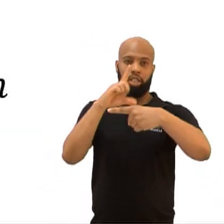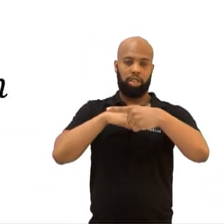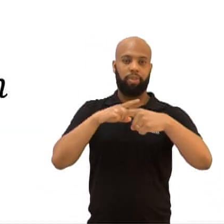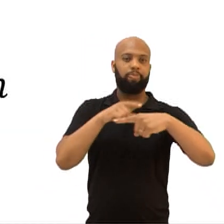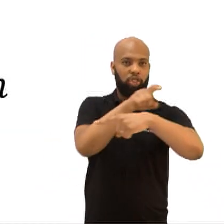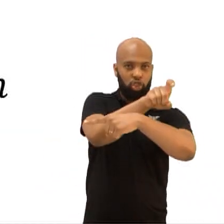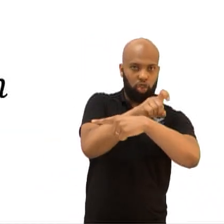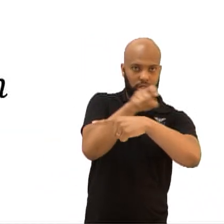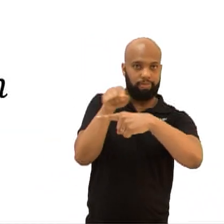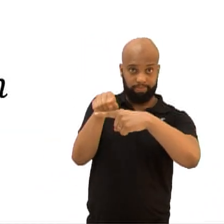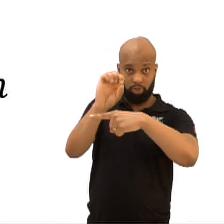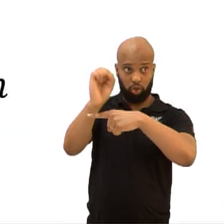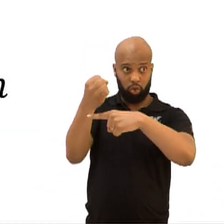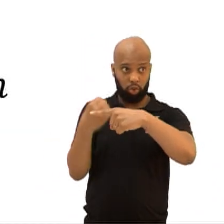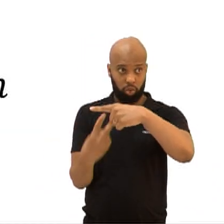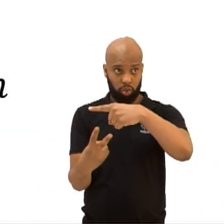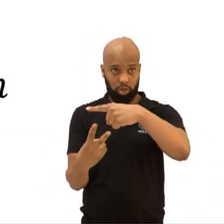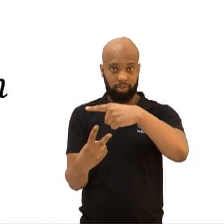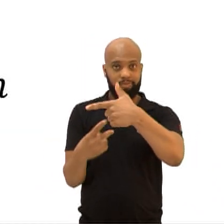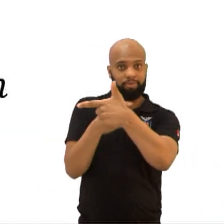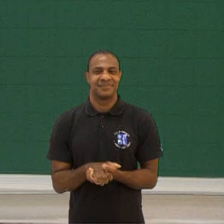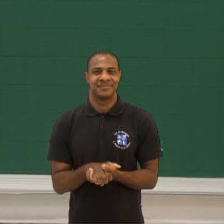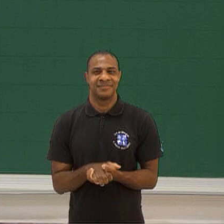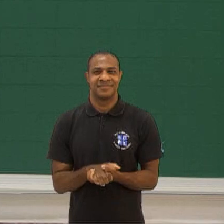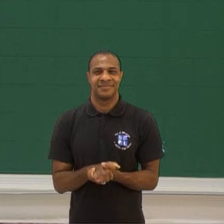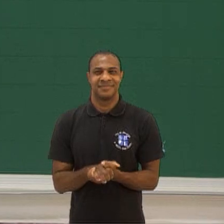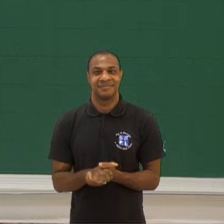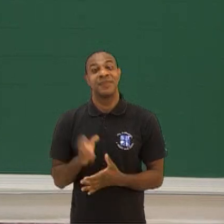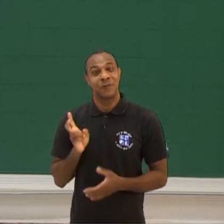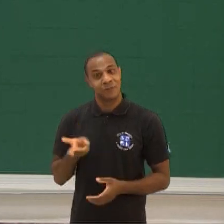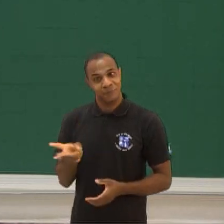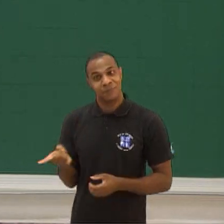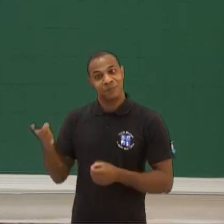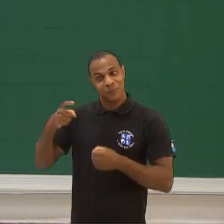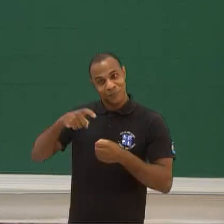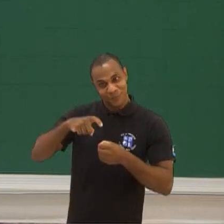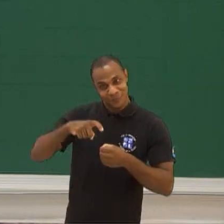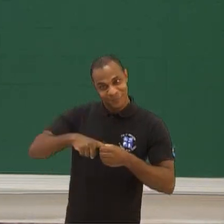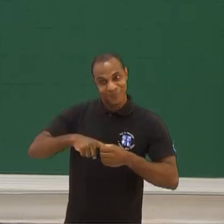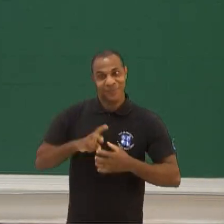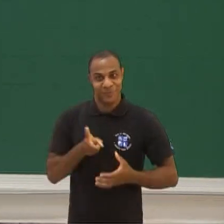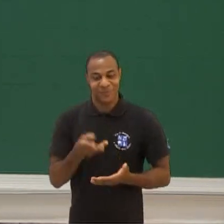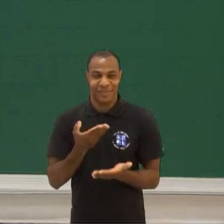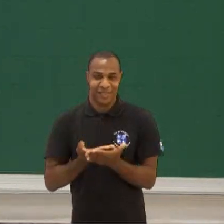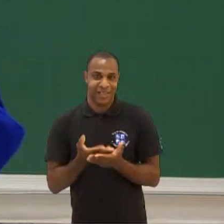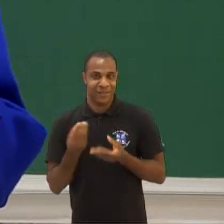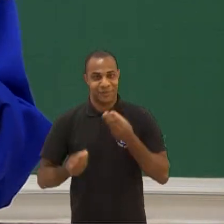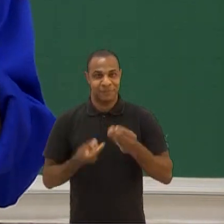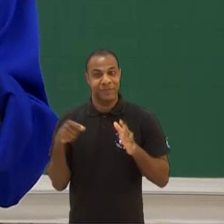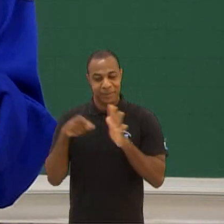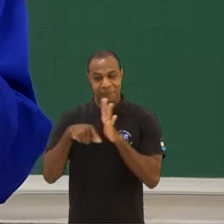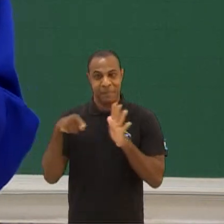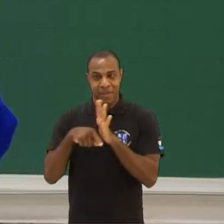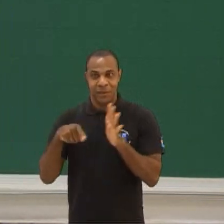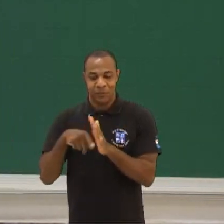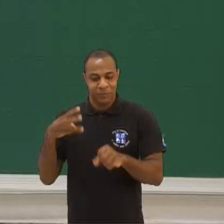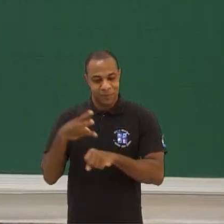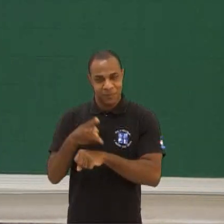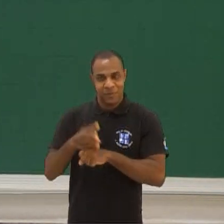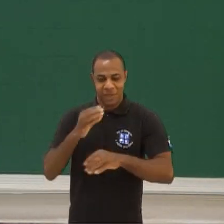4 metros. Legal? Muito bem. Dando continuidade à nossa aula, então, a gente tem mais algumas perguntas chegando aqui,